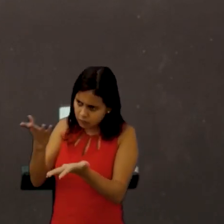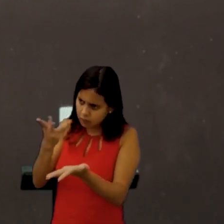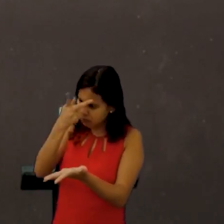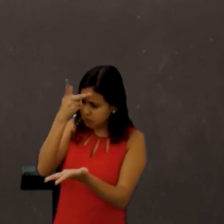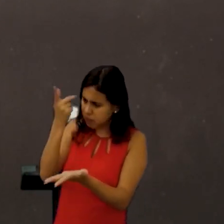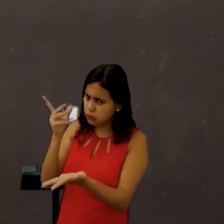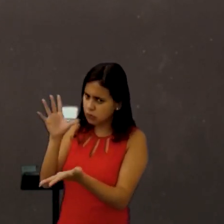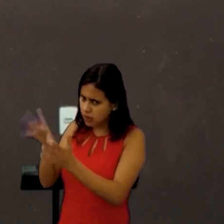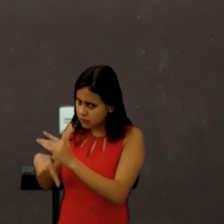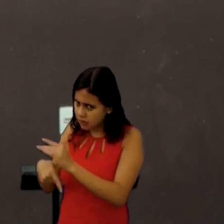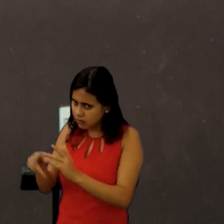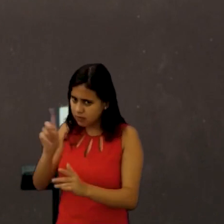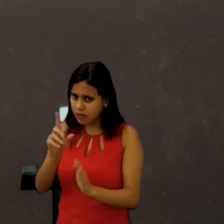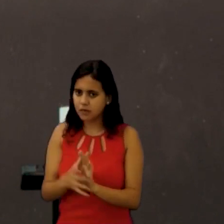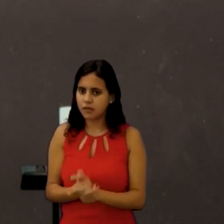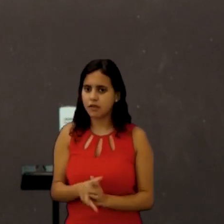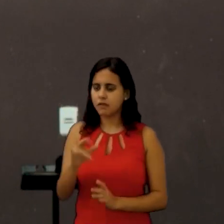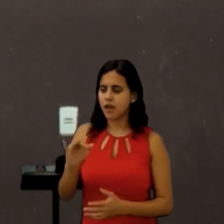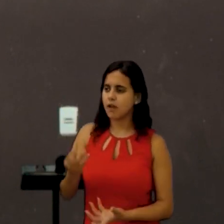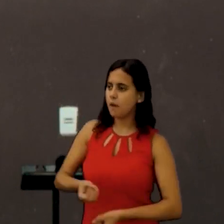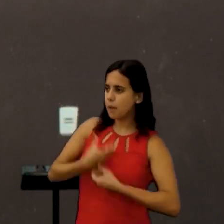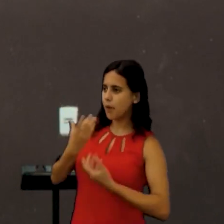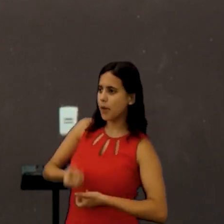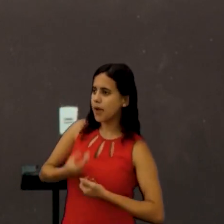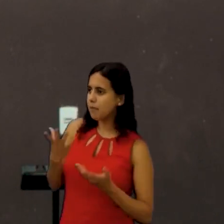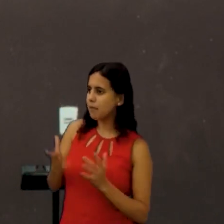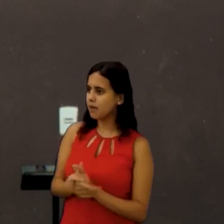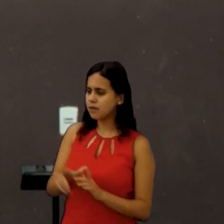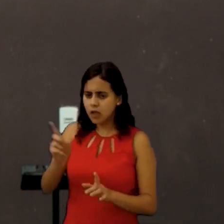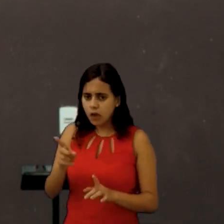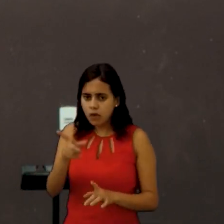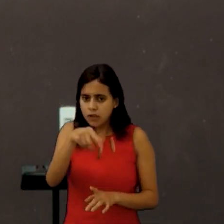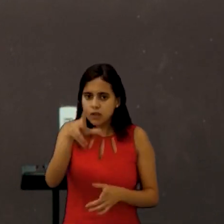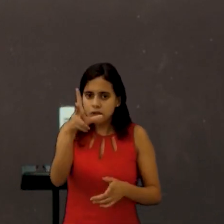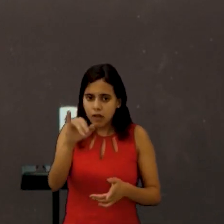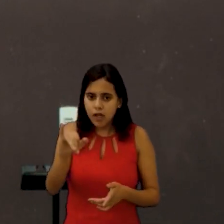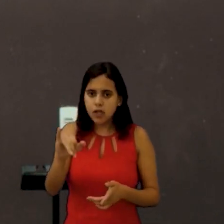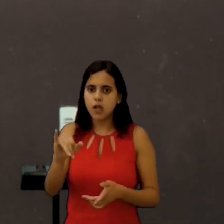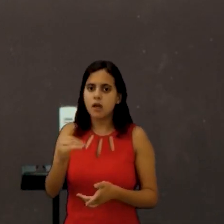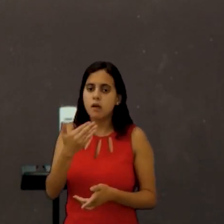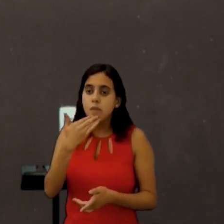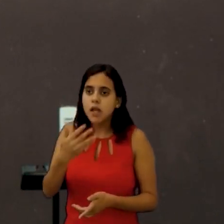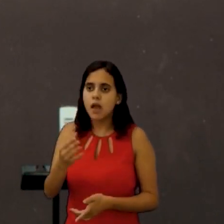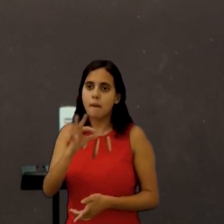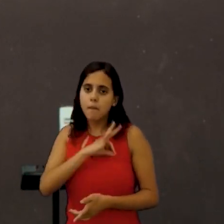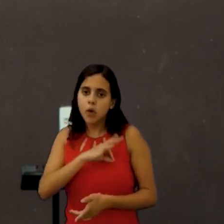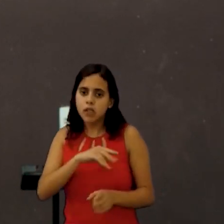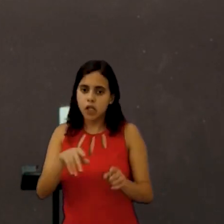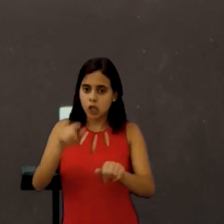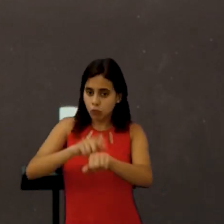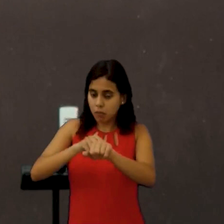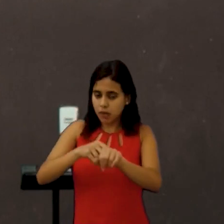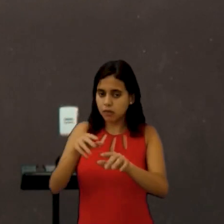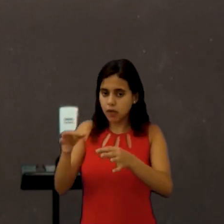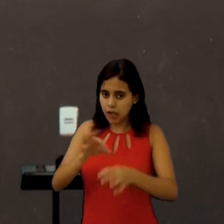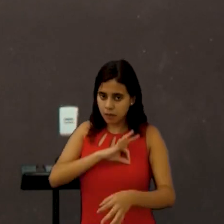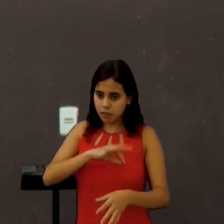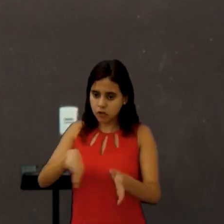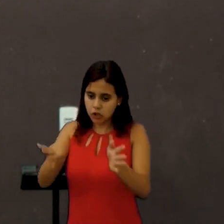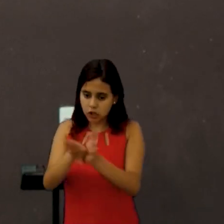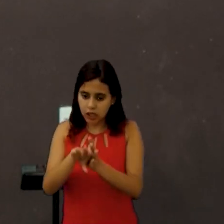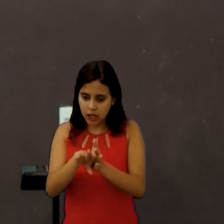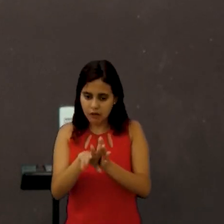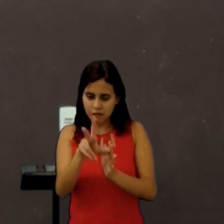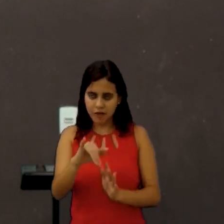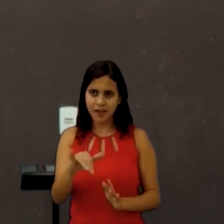Você vai recitar um poema para o cara? Você vai chamar a polícia, meu irmão. E a polícia, quando chegar lá, ela não vai chegar lá dizendo com carro de